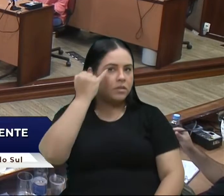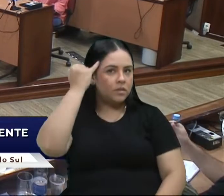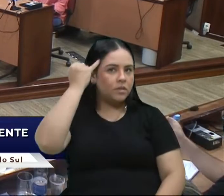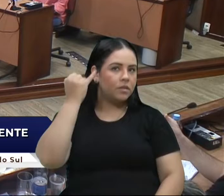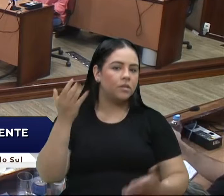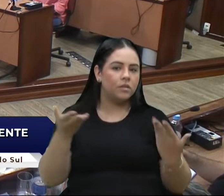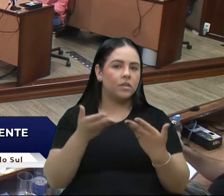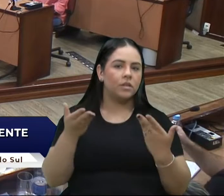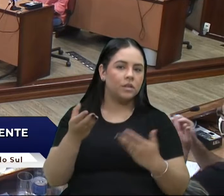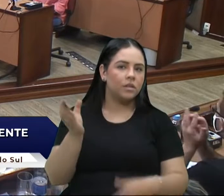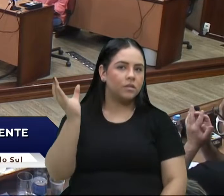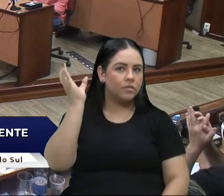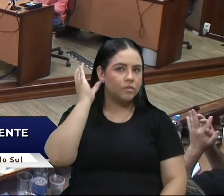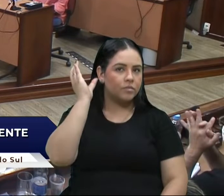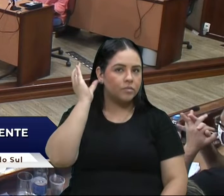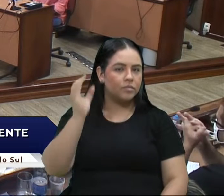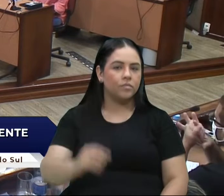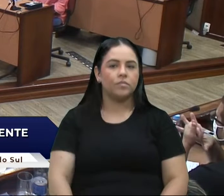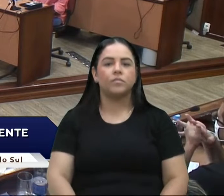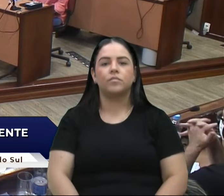Cadore.